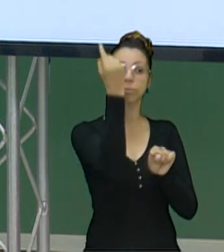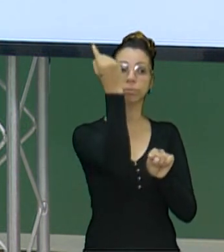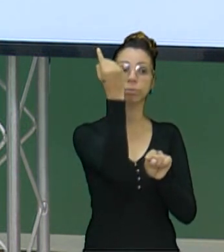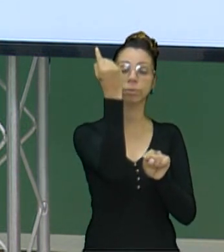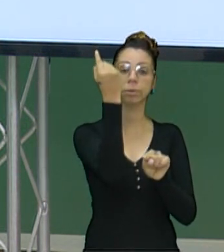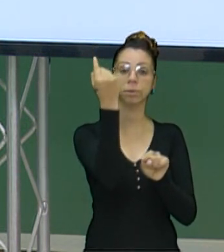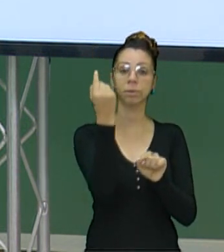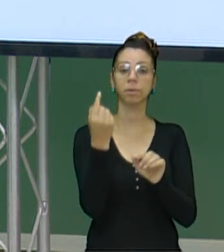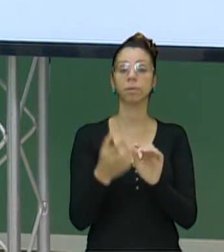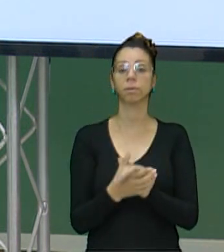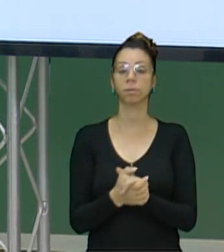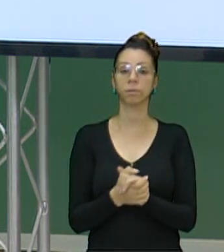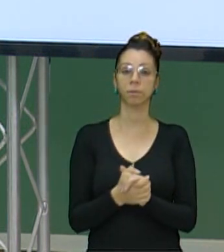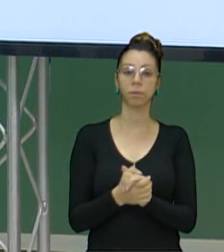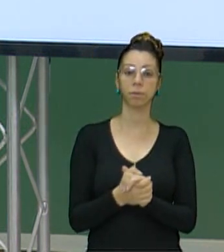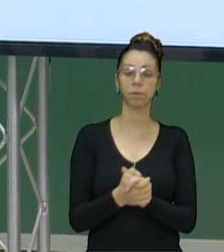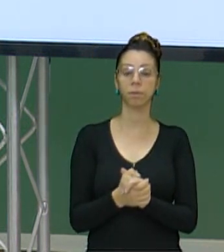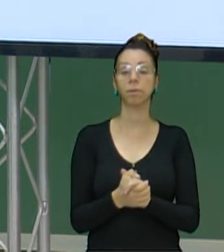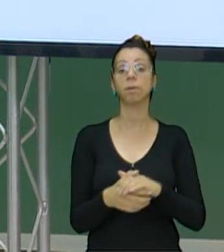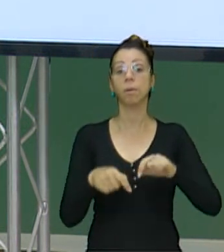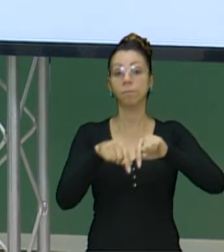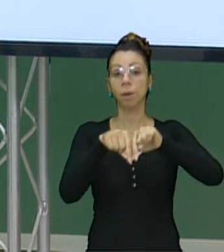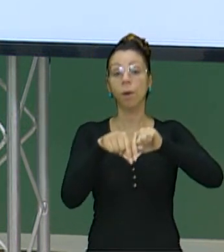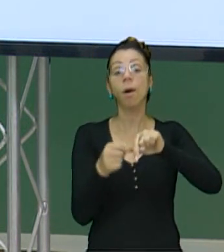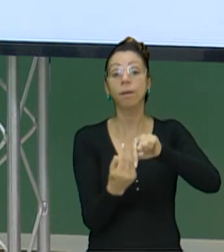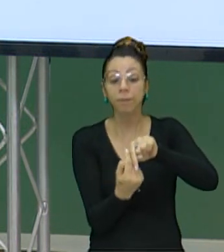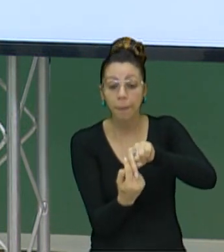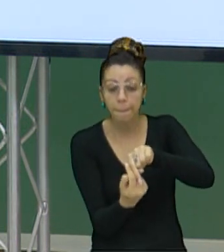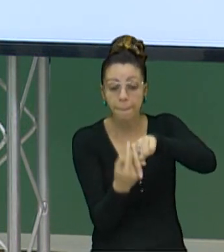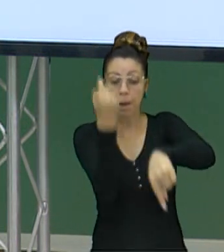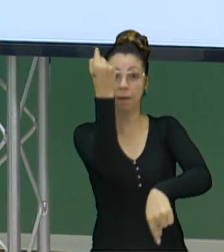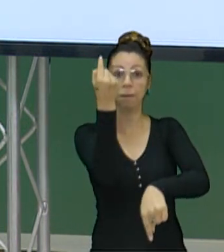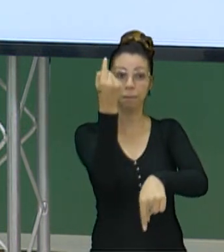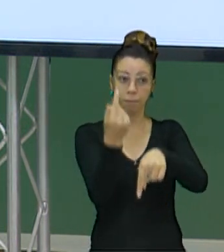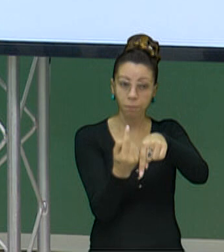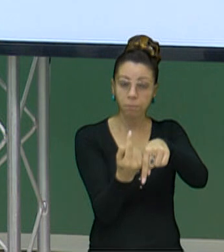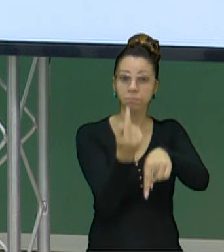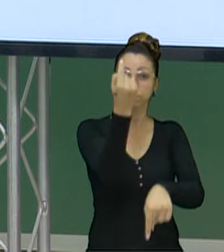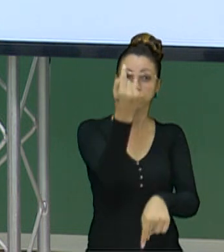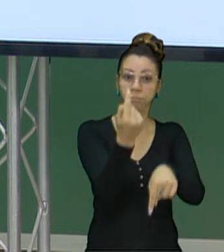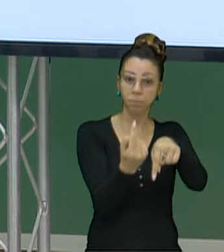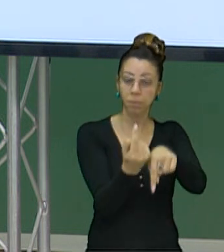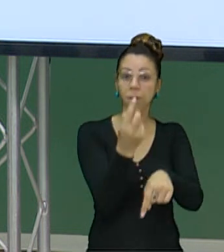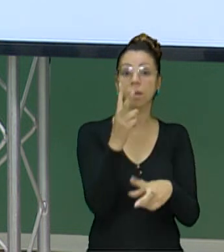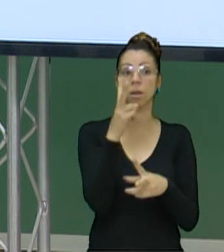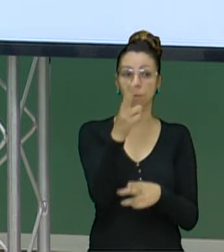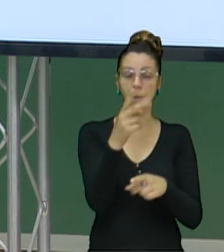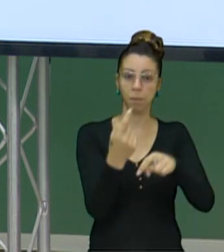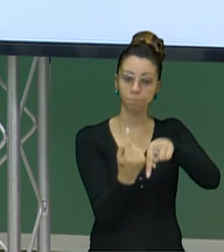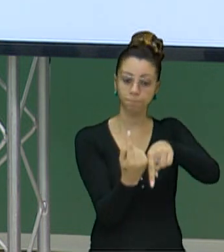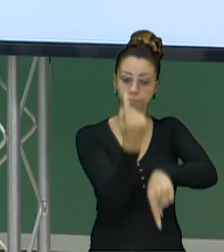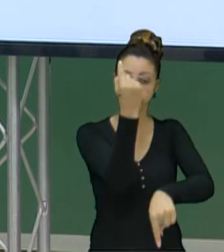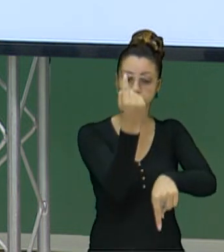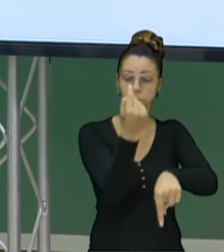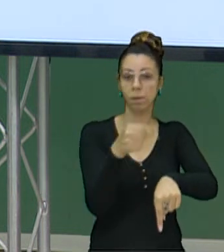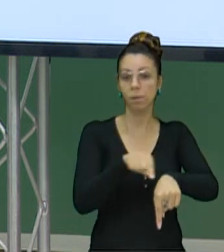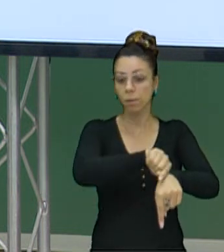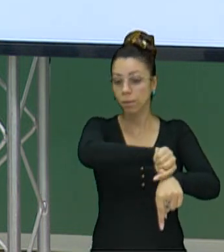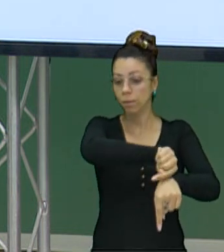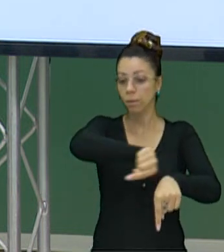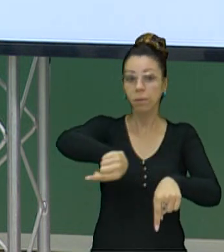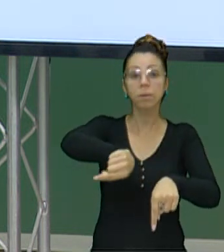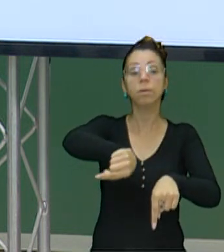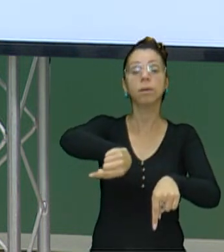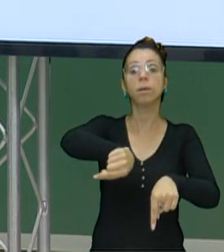penetrar essa superfície, certo? Que ela é sempre, no caso, perpendicular à superfície, no caso elas são iguais aqui, e a força centrípeta é a